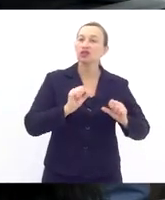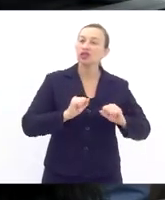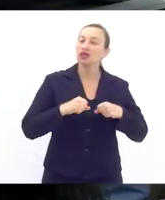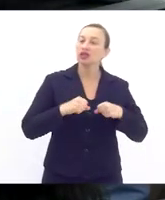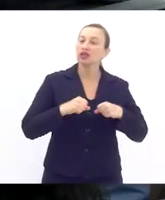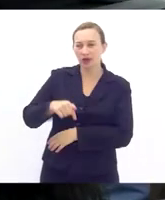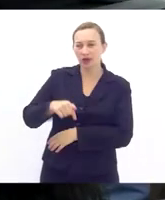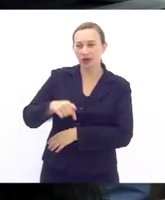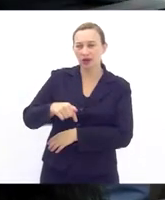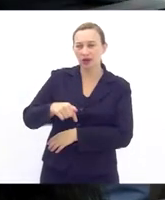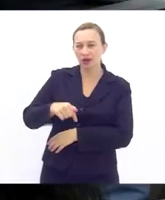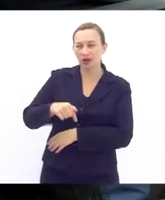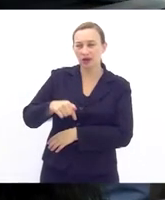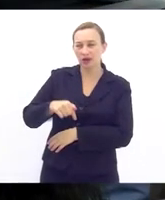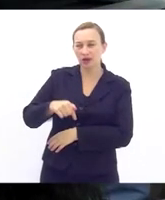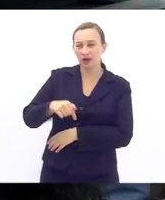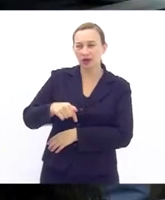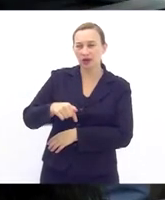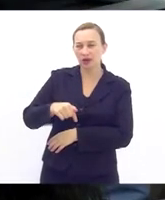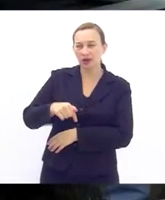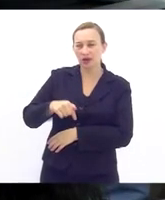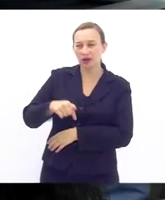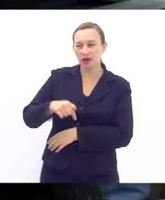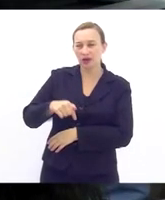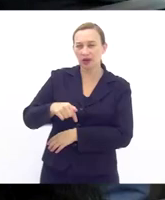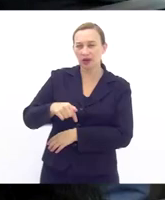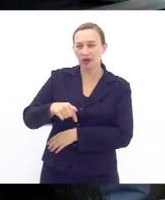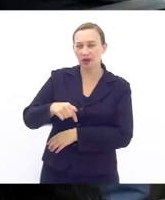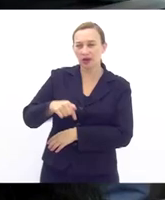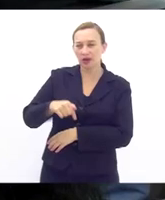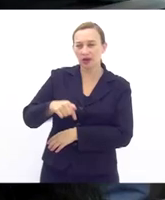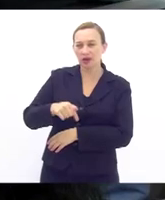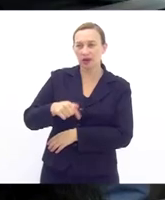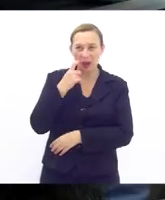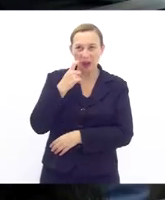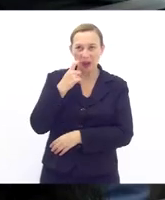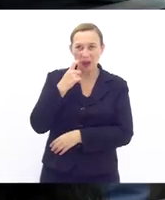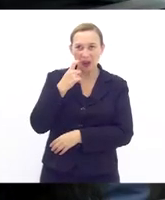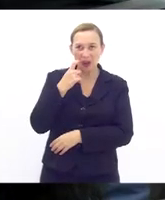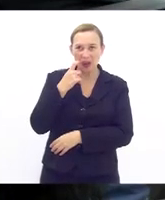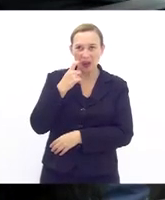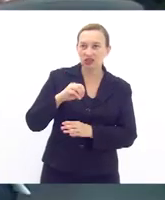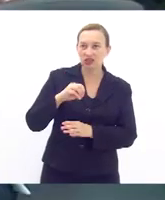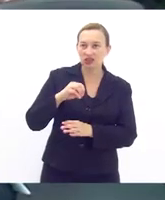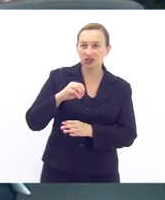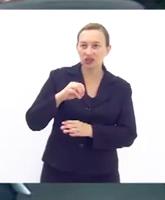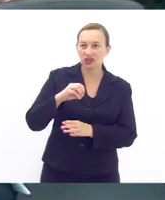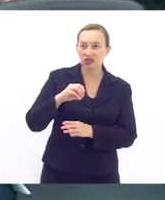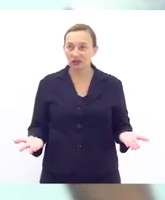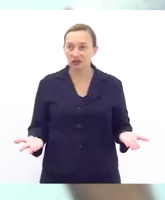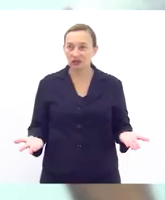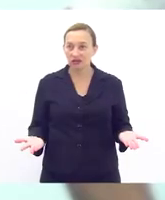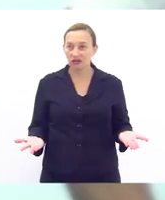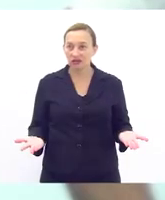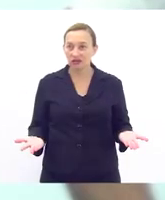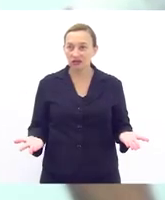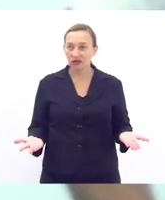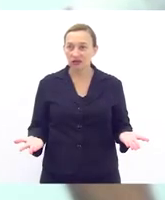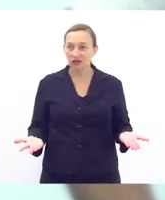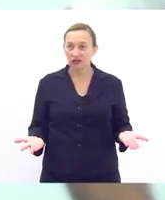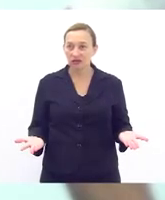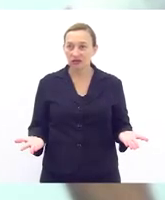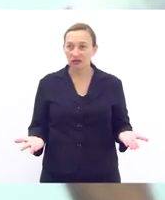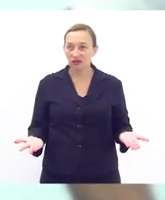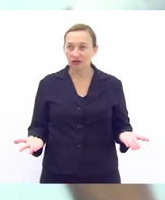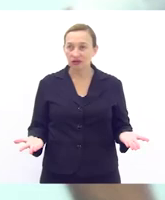ambiente eu errar toda a equipe linha na Verônica a gente manda sei lá 10 Ofício por semana por